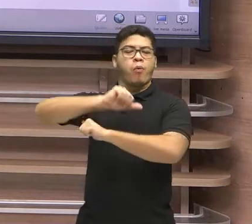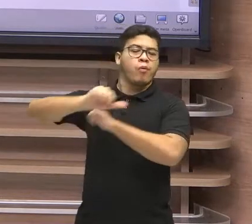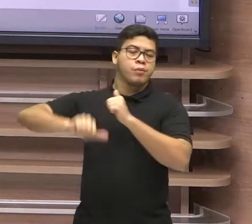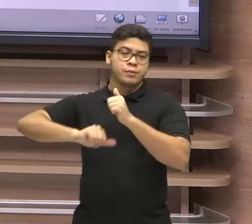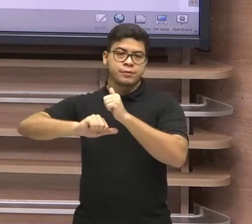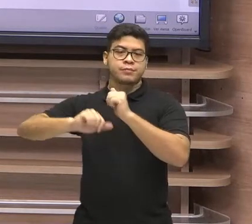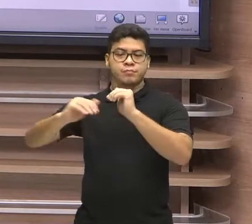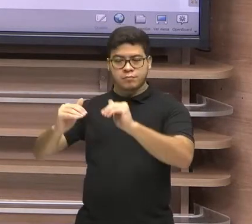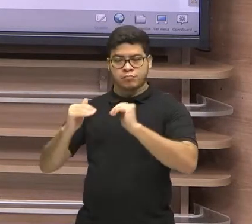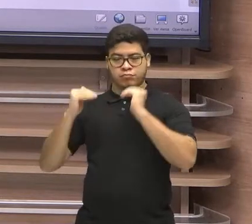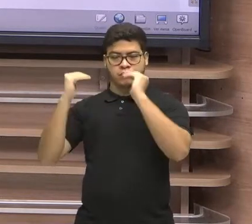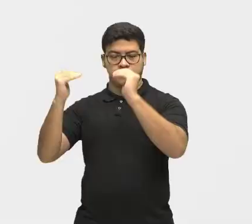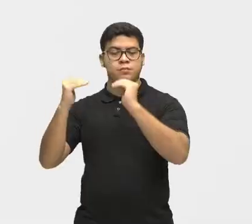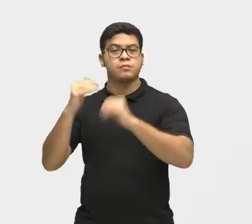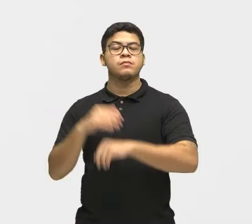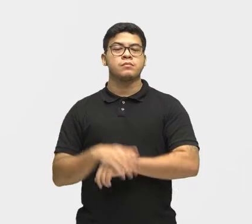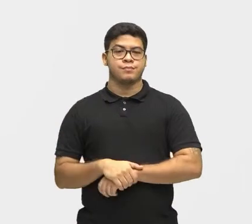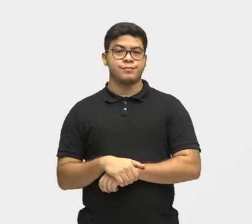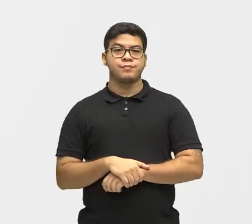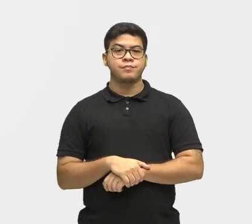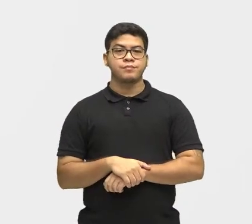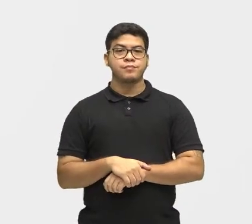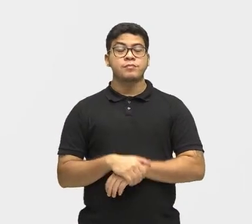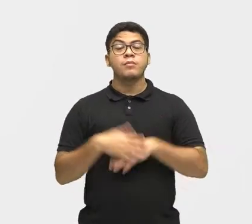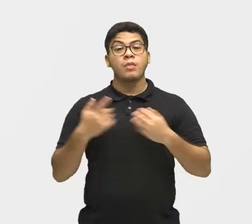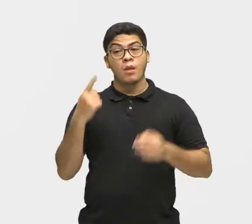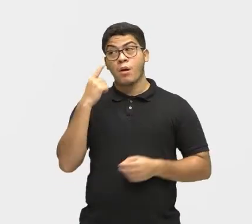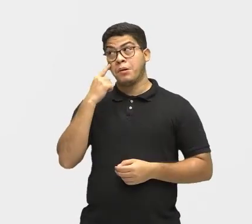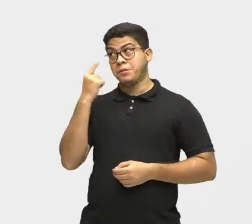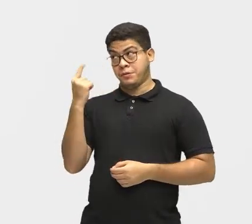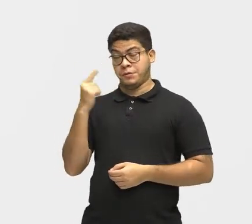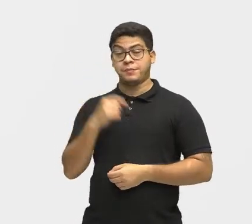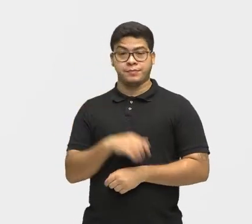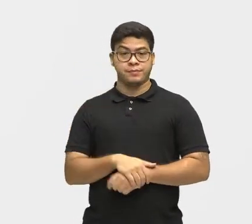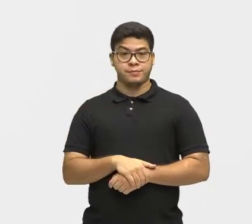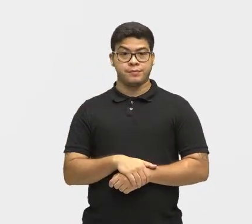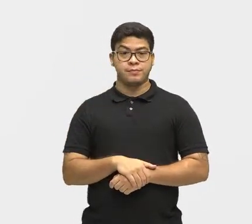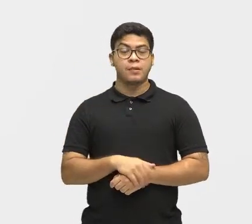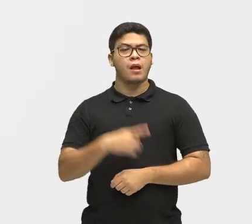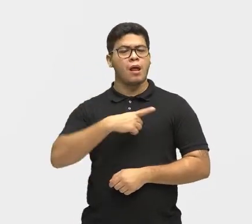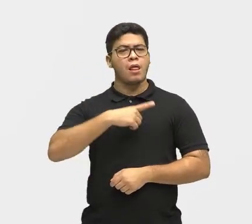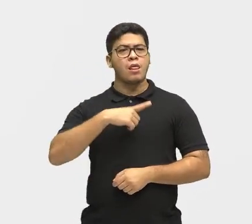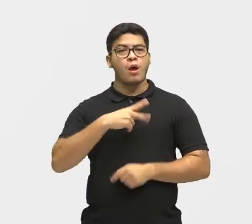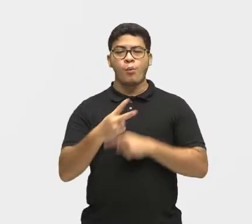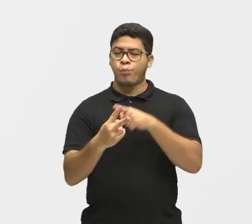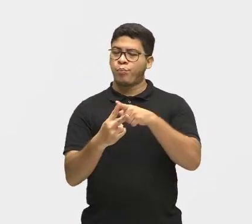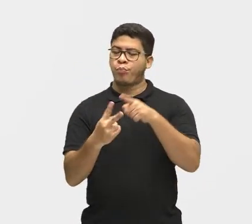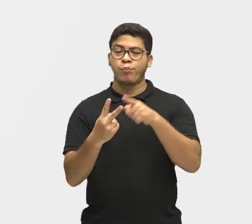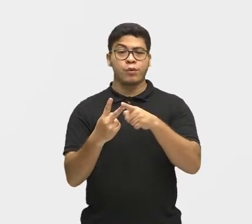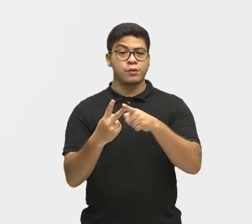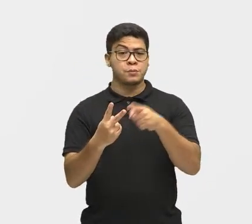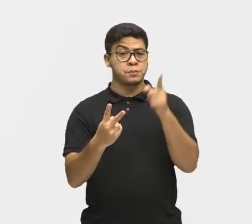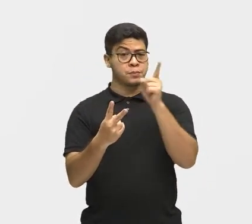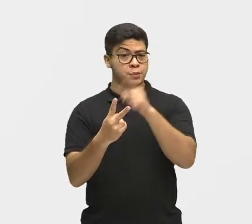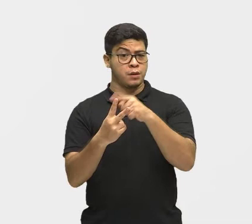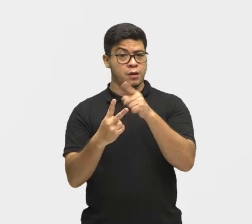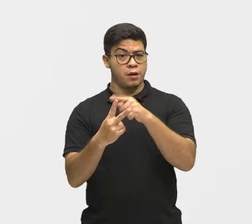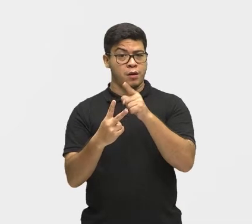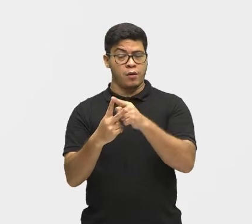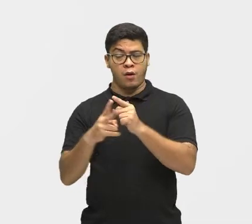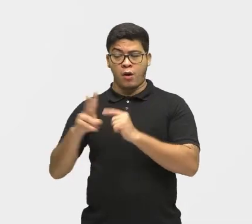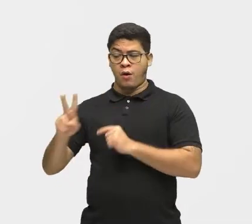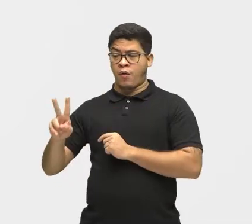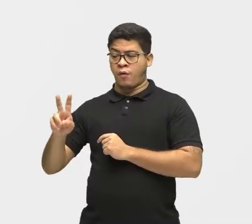flores, frutos e sementes. Vamos começar a falar um pouco mais sobre elas. Olha só, os órgãos vegetativos das angiospermas